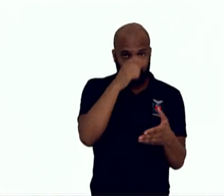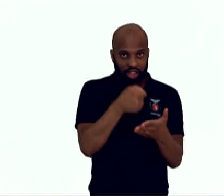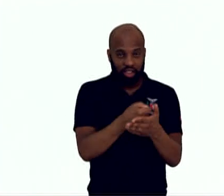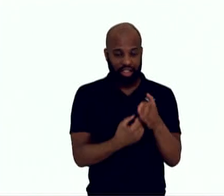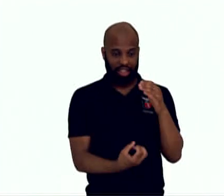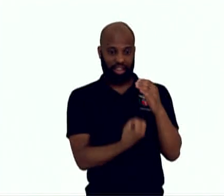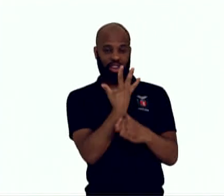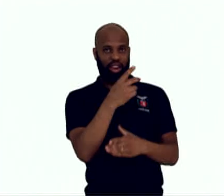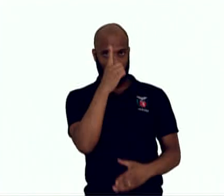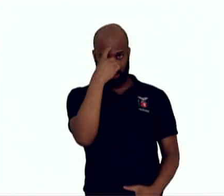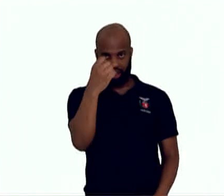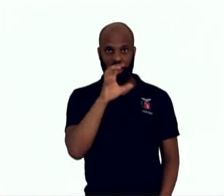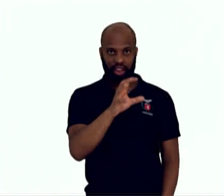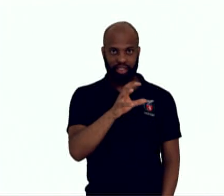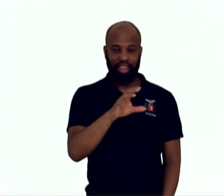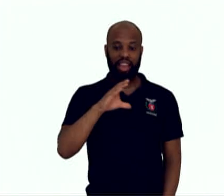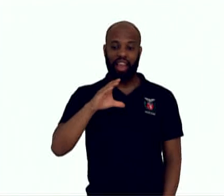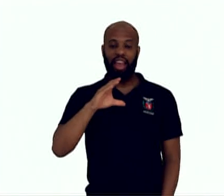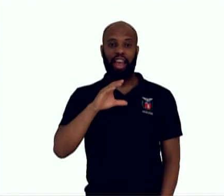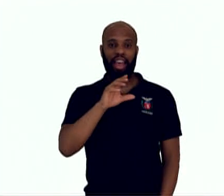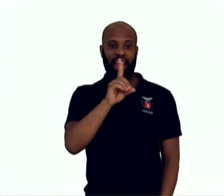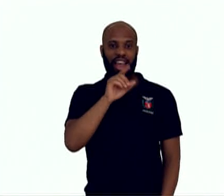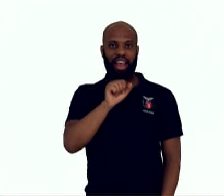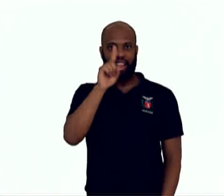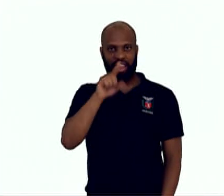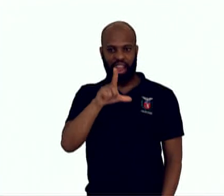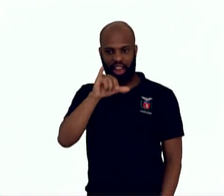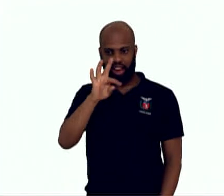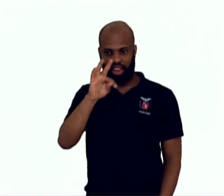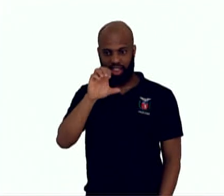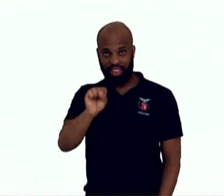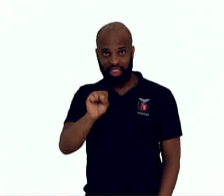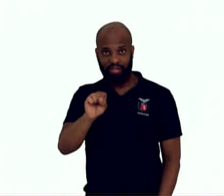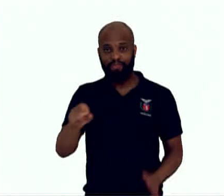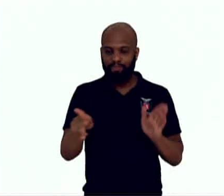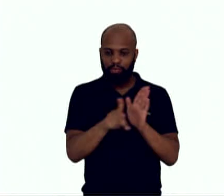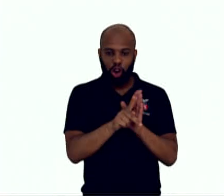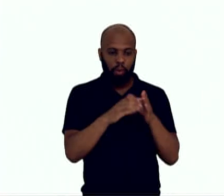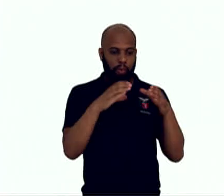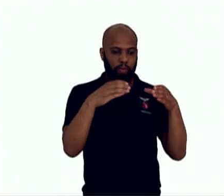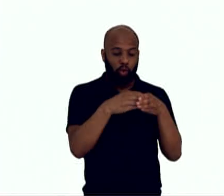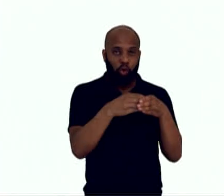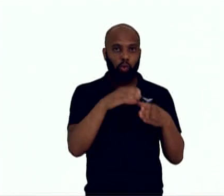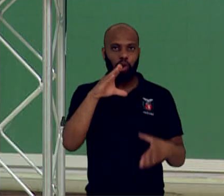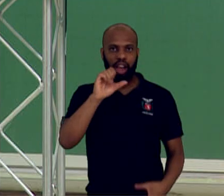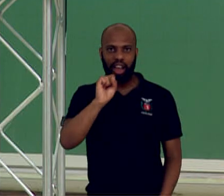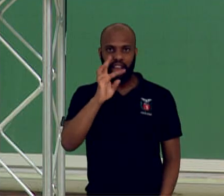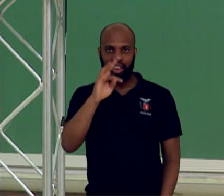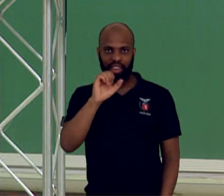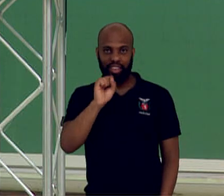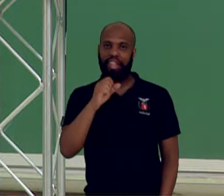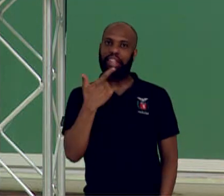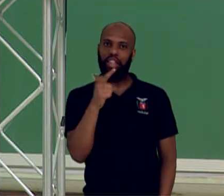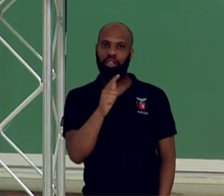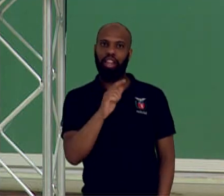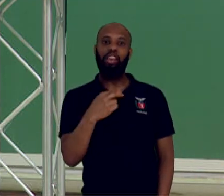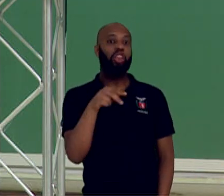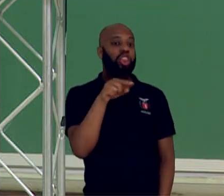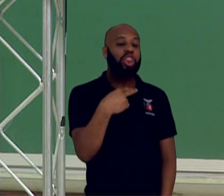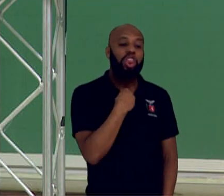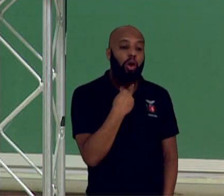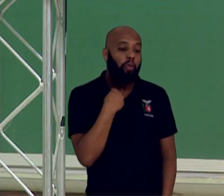não são considerados castas, por isso são excluídos, impuros, intocáveis. Não pode tocar num Dalit,